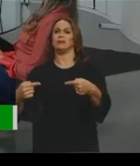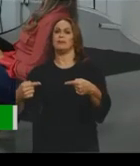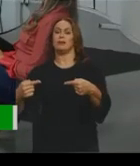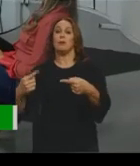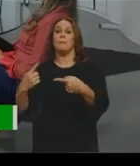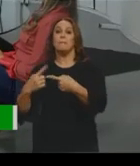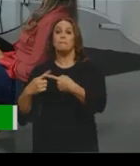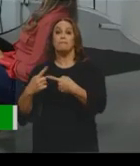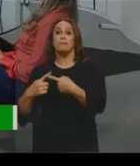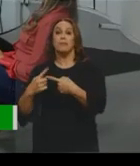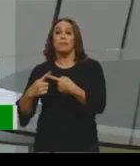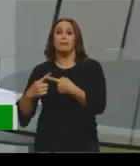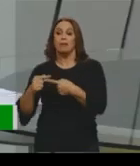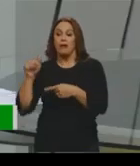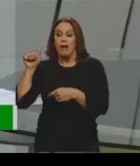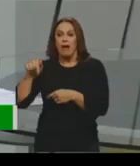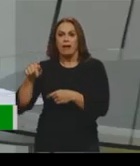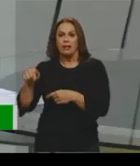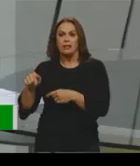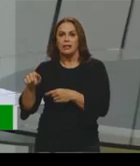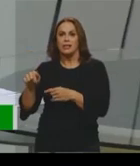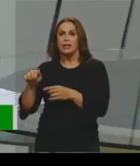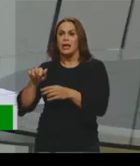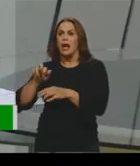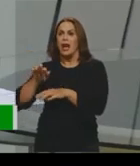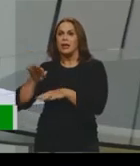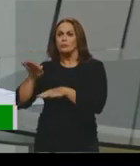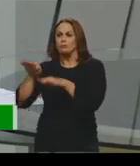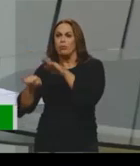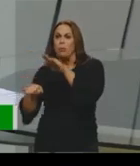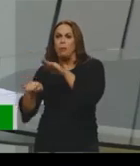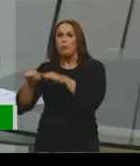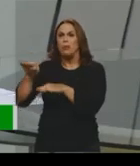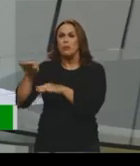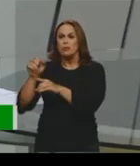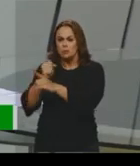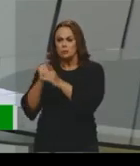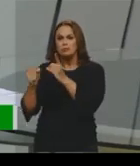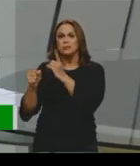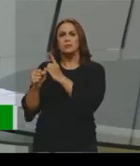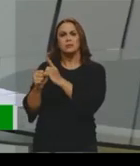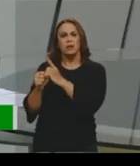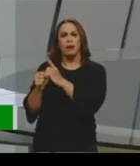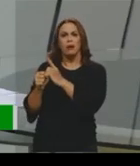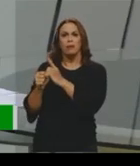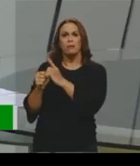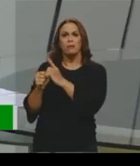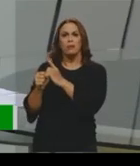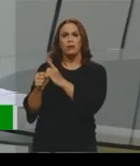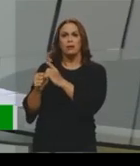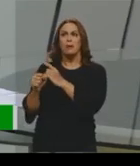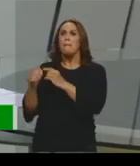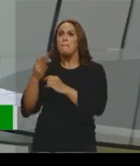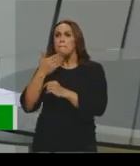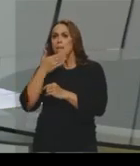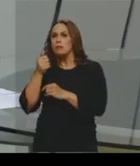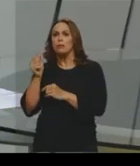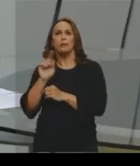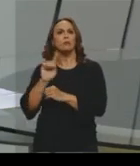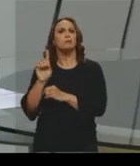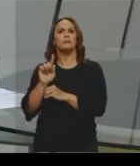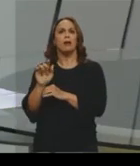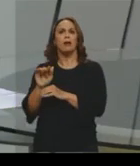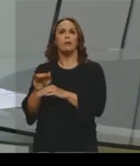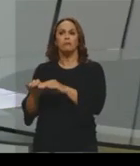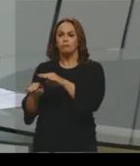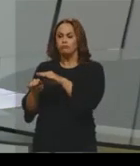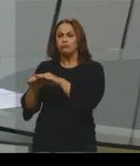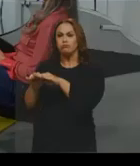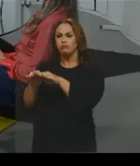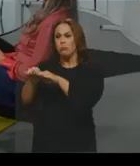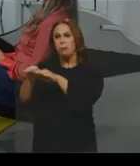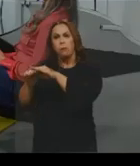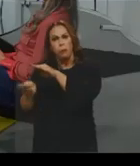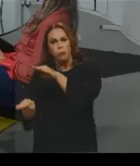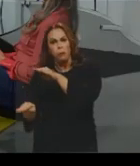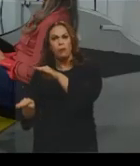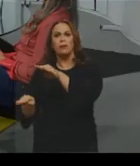sendo acentuadas ao longo desse processo de economia globalizada, de mundo